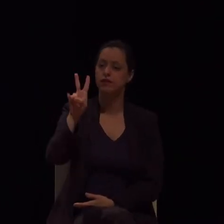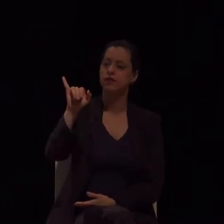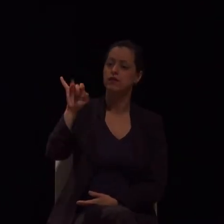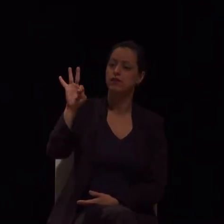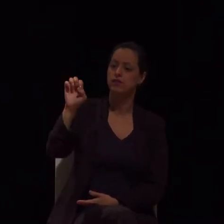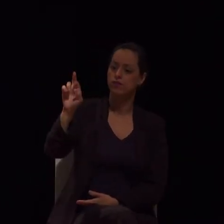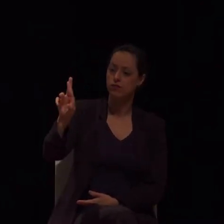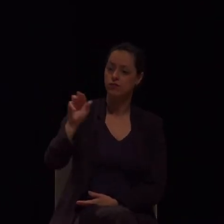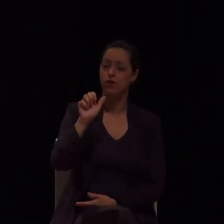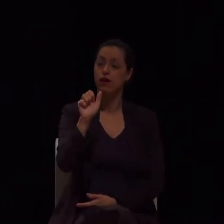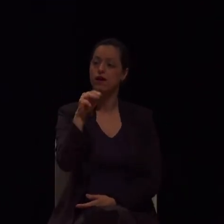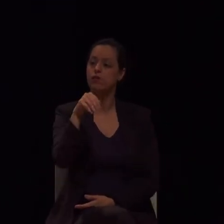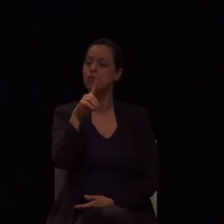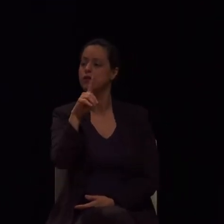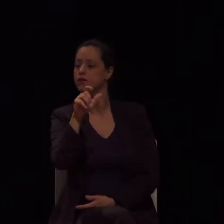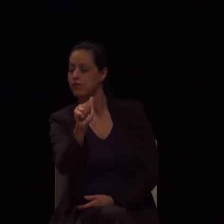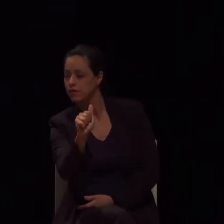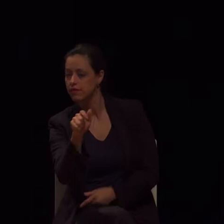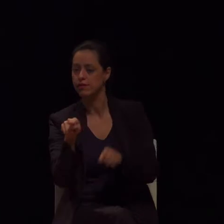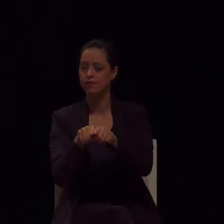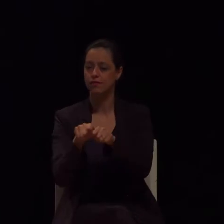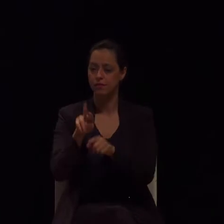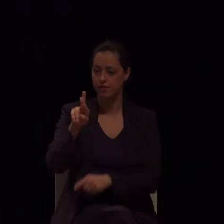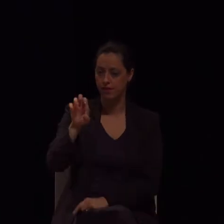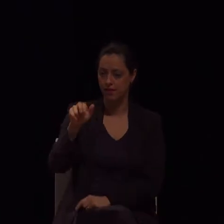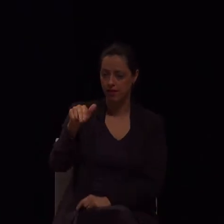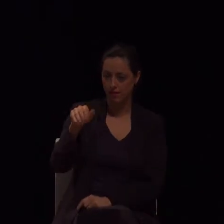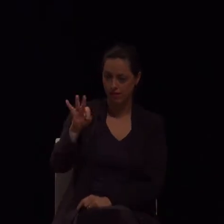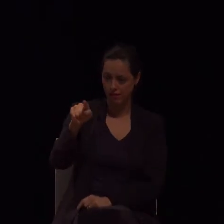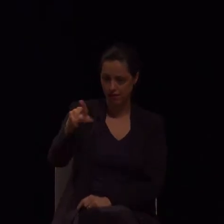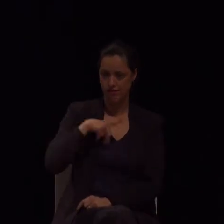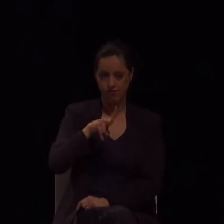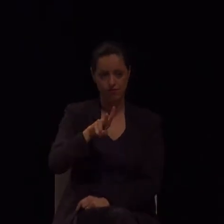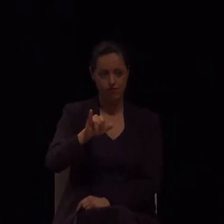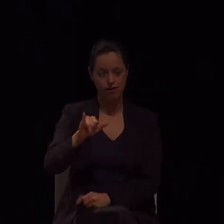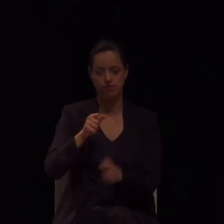da renata dos santos que também vai medir essa mesa é